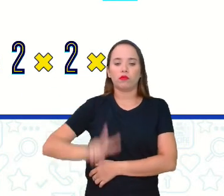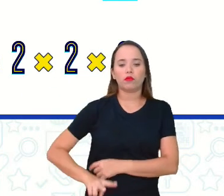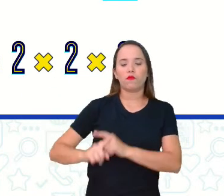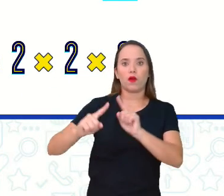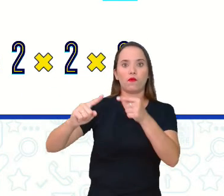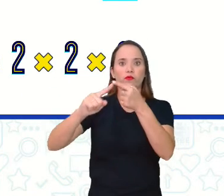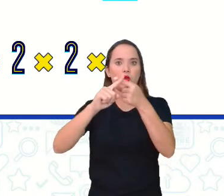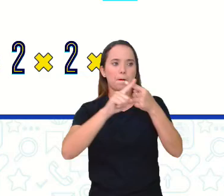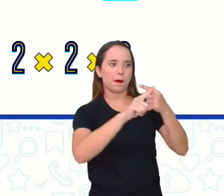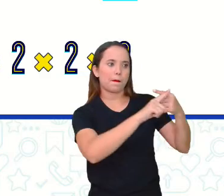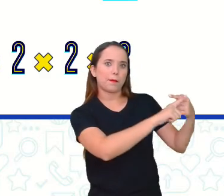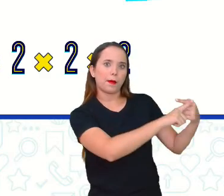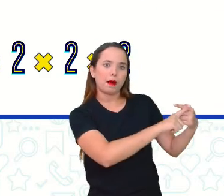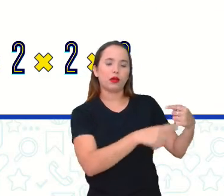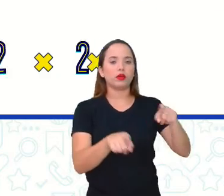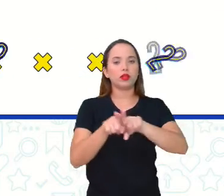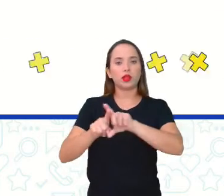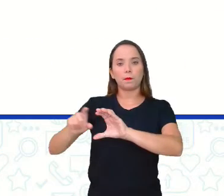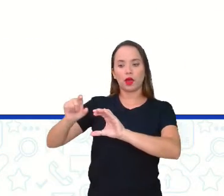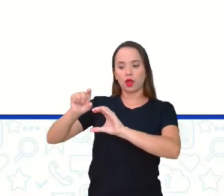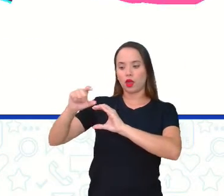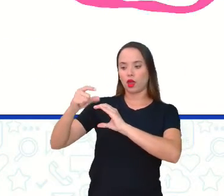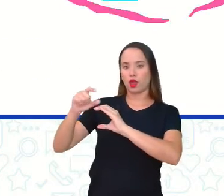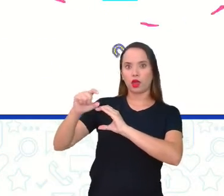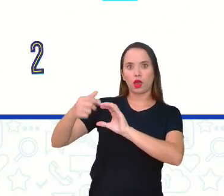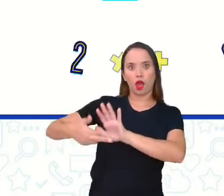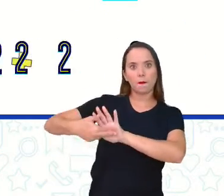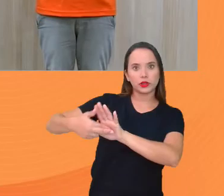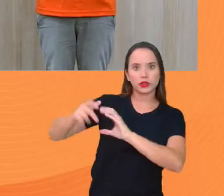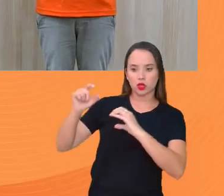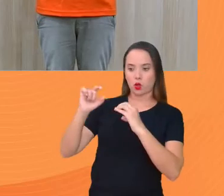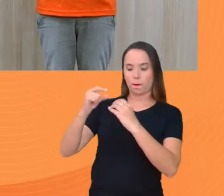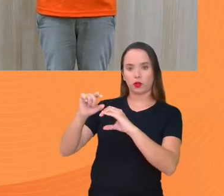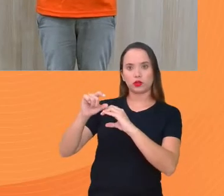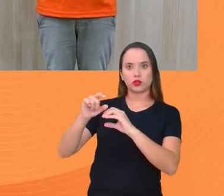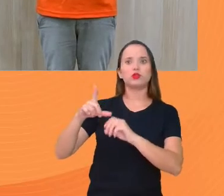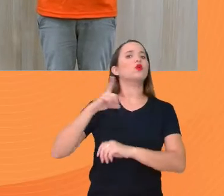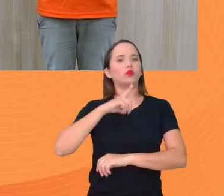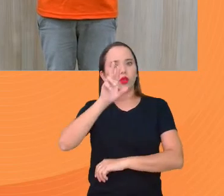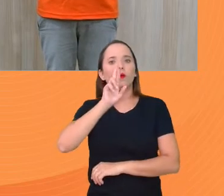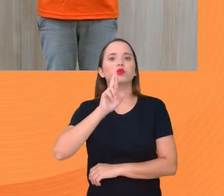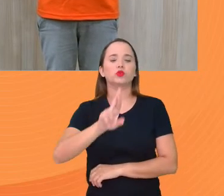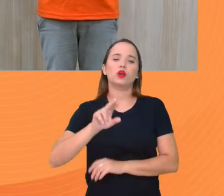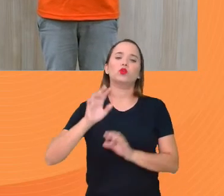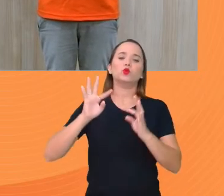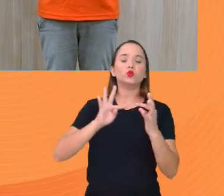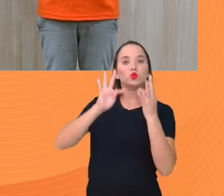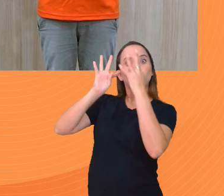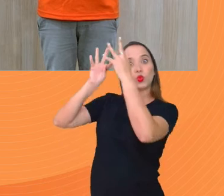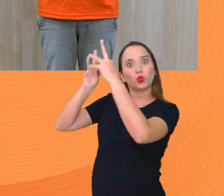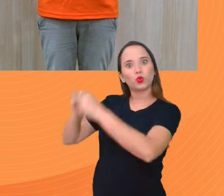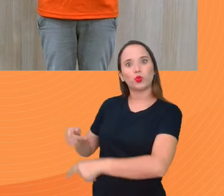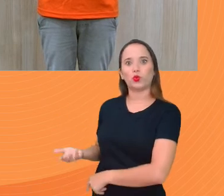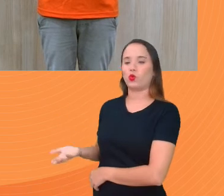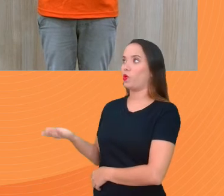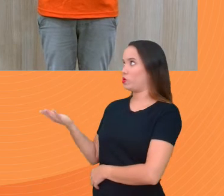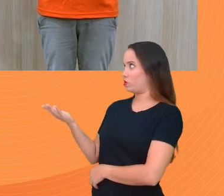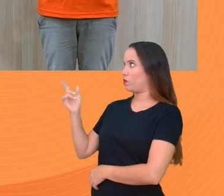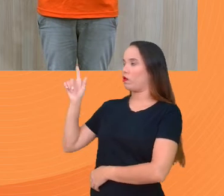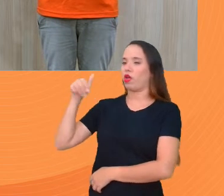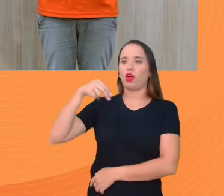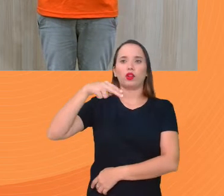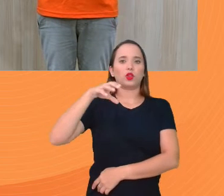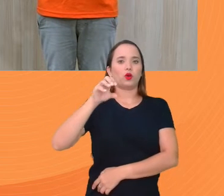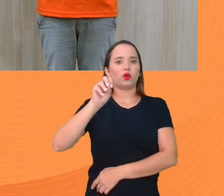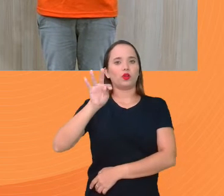em potenciação e o seu resultado. Isso tudo aí é o que a gente chama da notação de